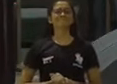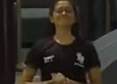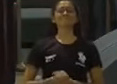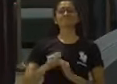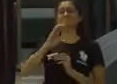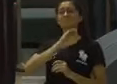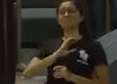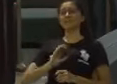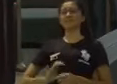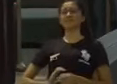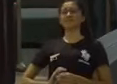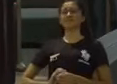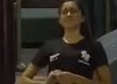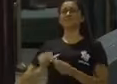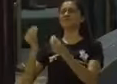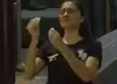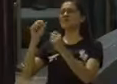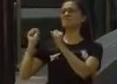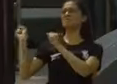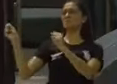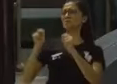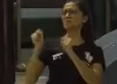naquele que me fortalece.